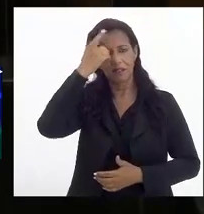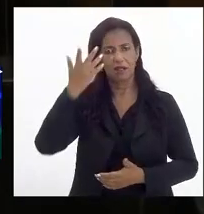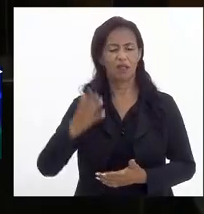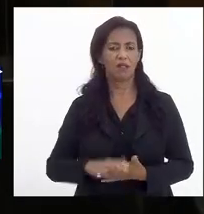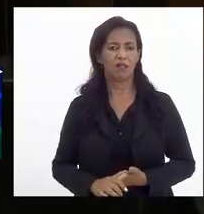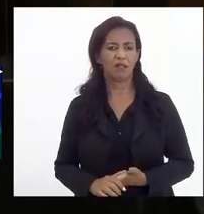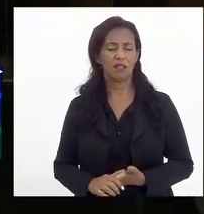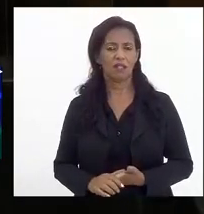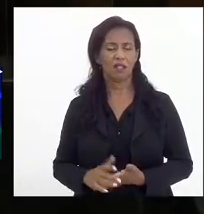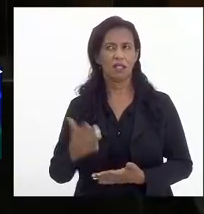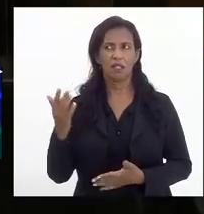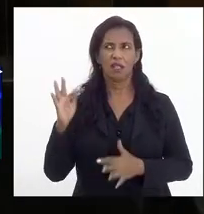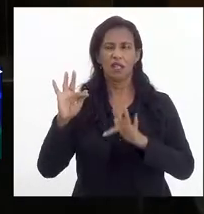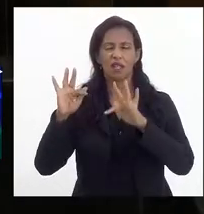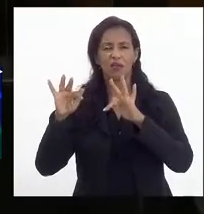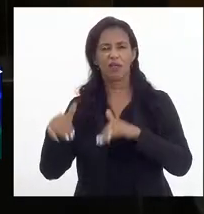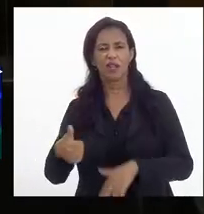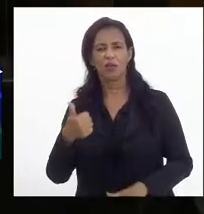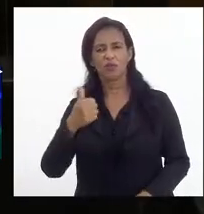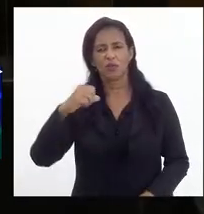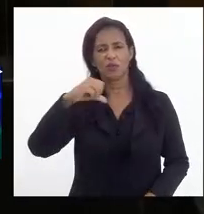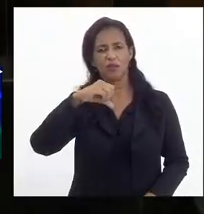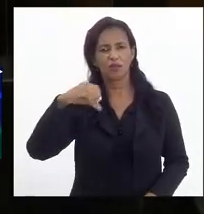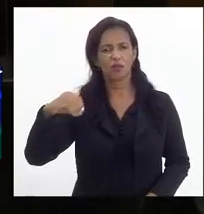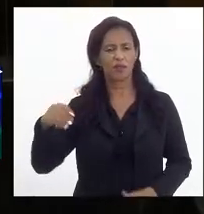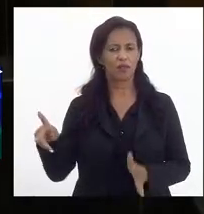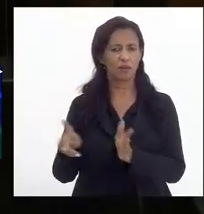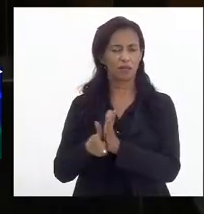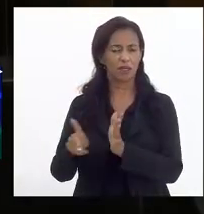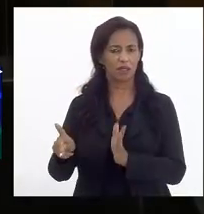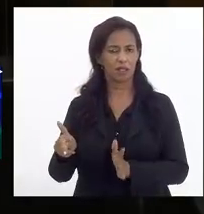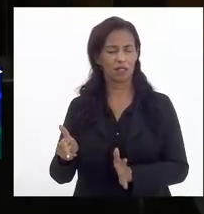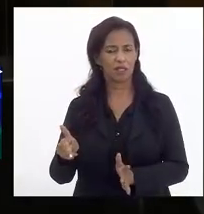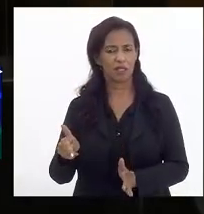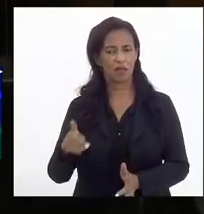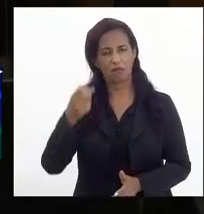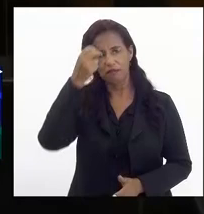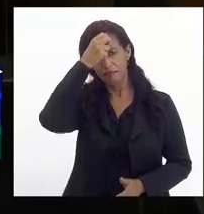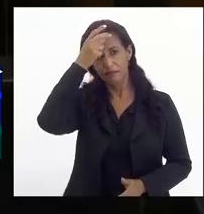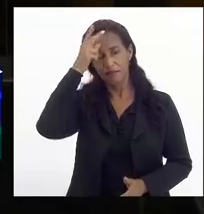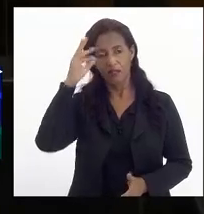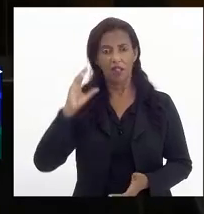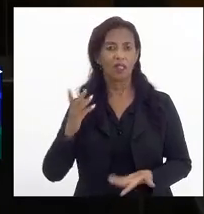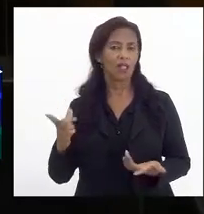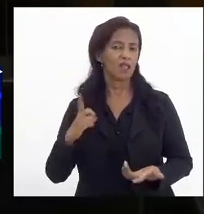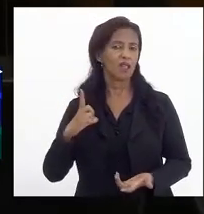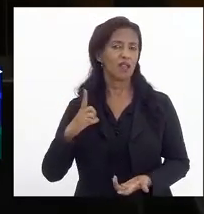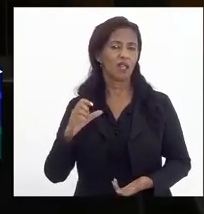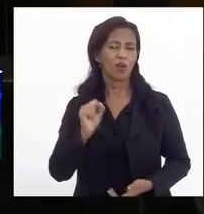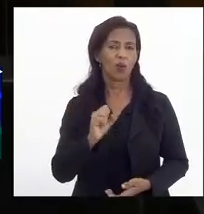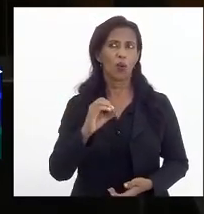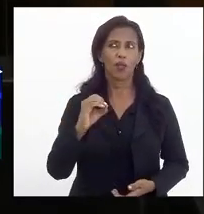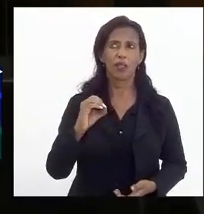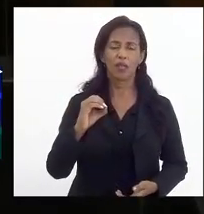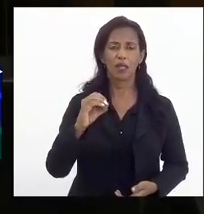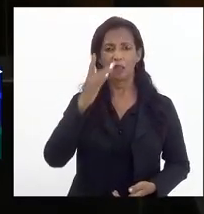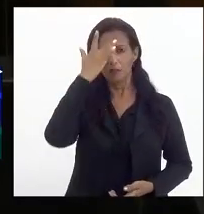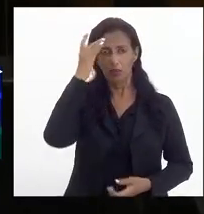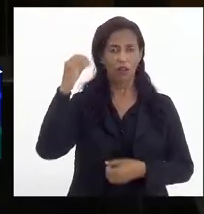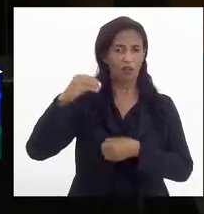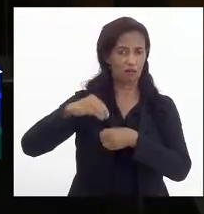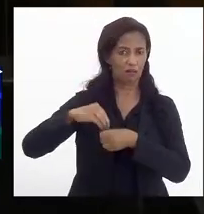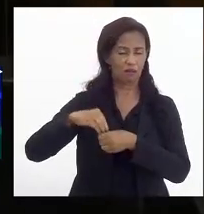municipalizado no final dos anos 90 o Instituto Federal que recebe 8080